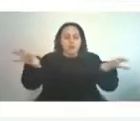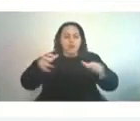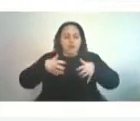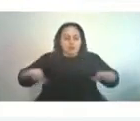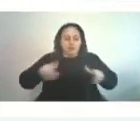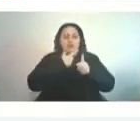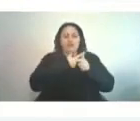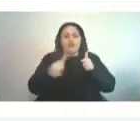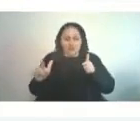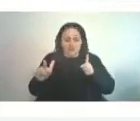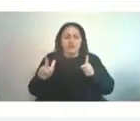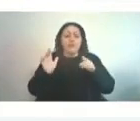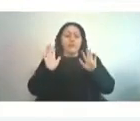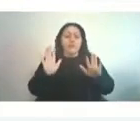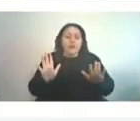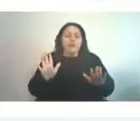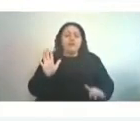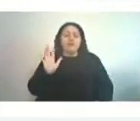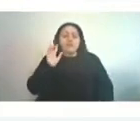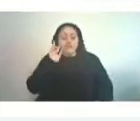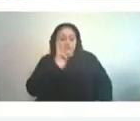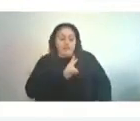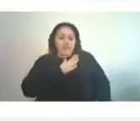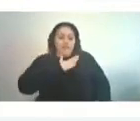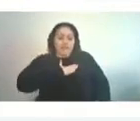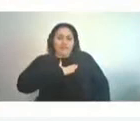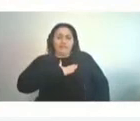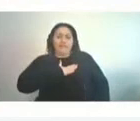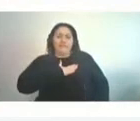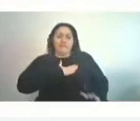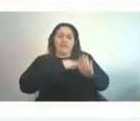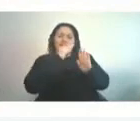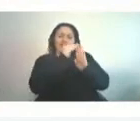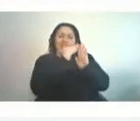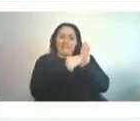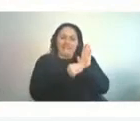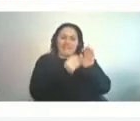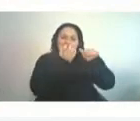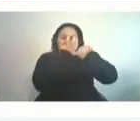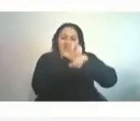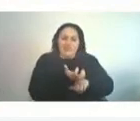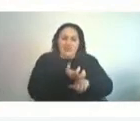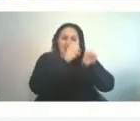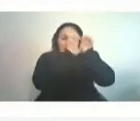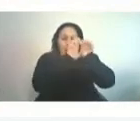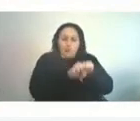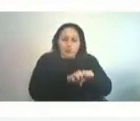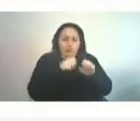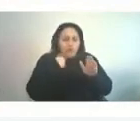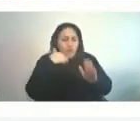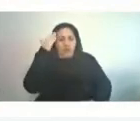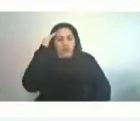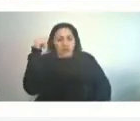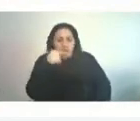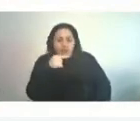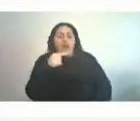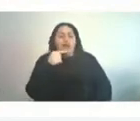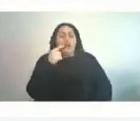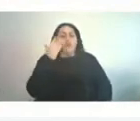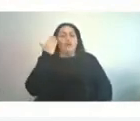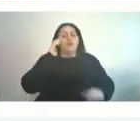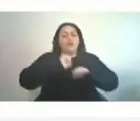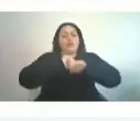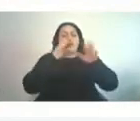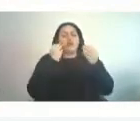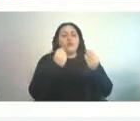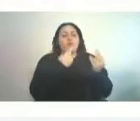conhece a estrutura da sua matéria de ensino, a gente tem mais clareza de como ela se relaciona com as demais, né?